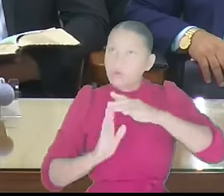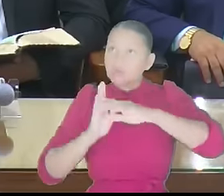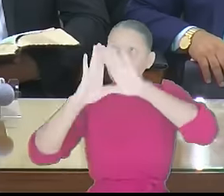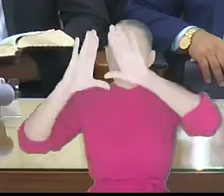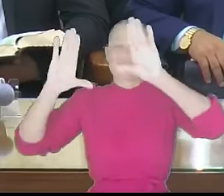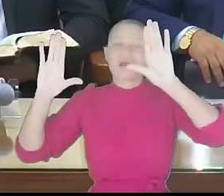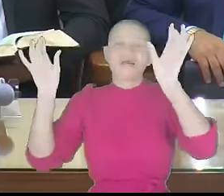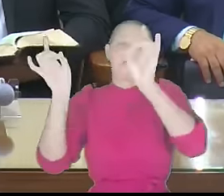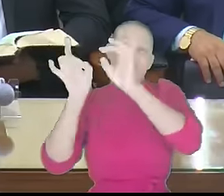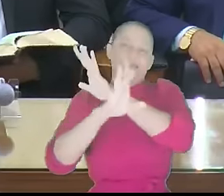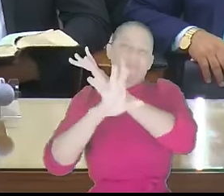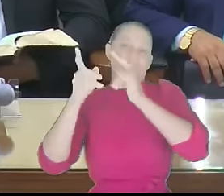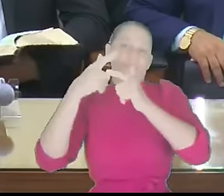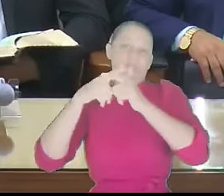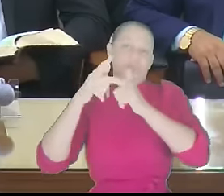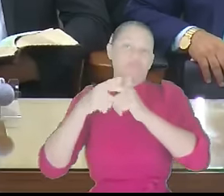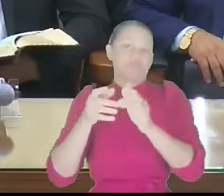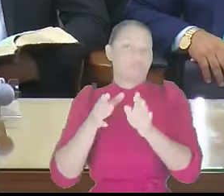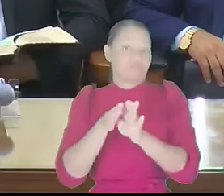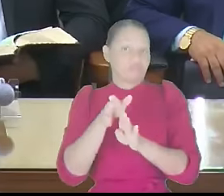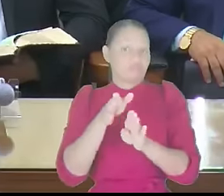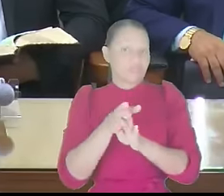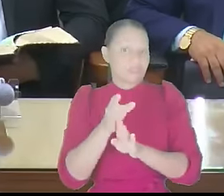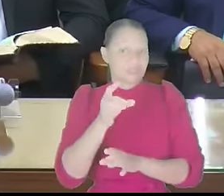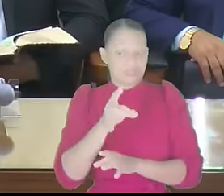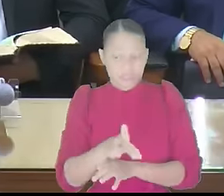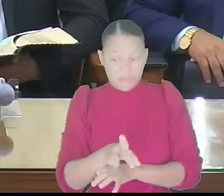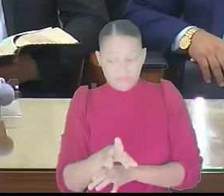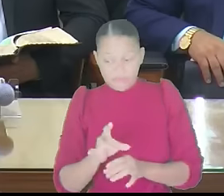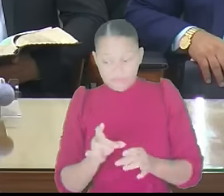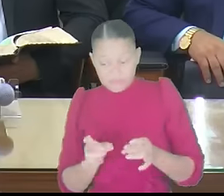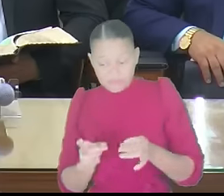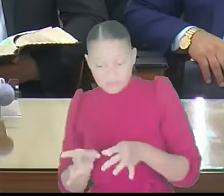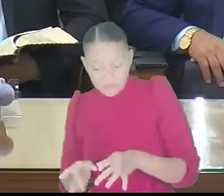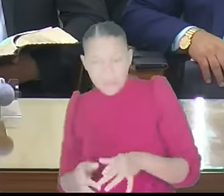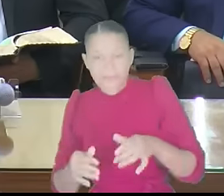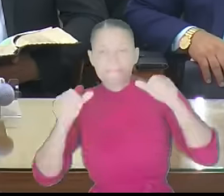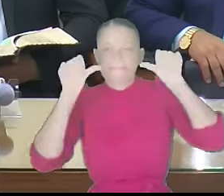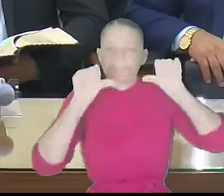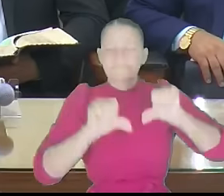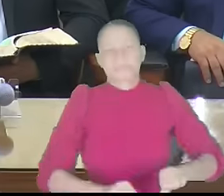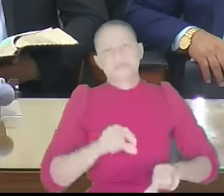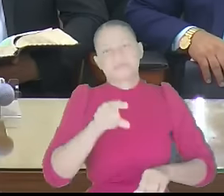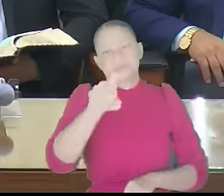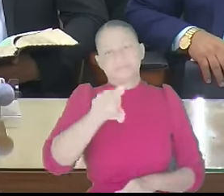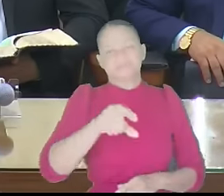lhe aconselho, se você sair desse corpo, é pior para você.